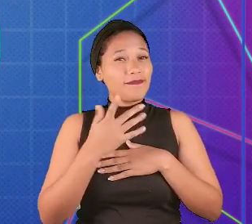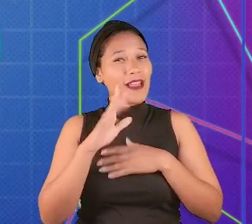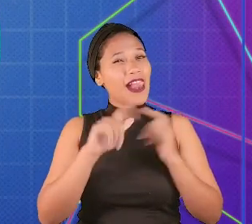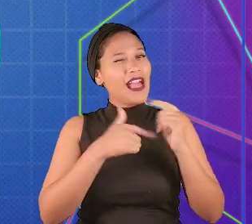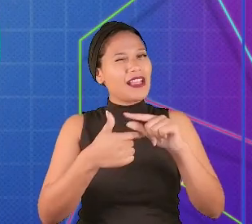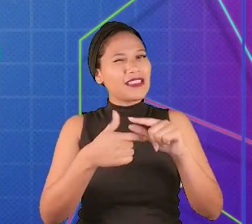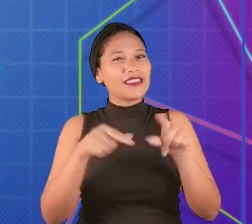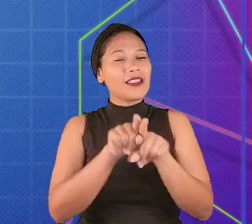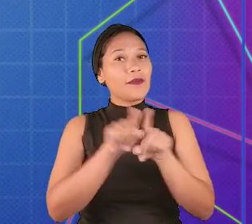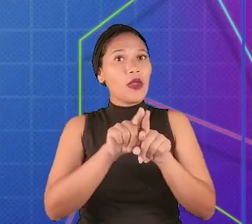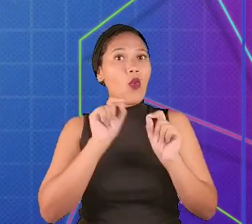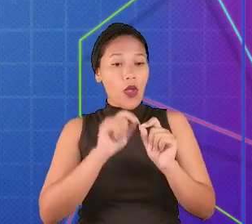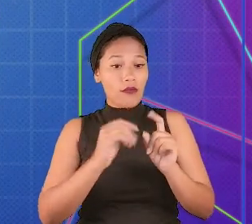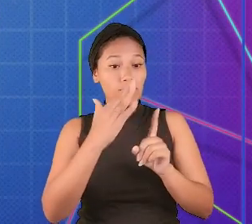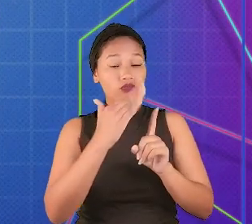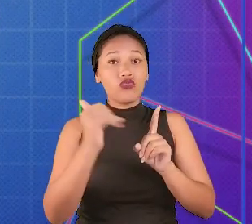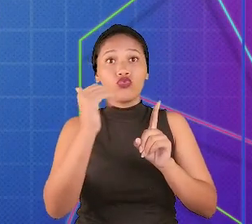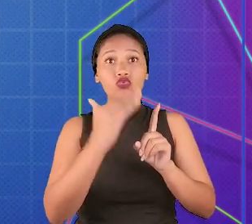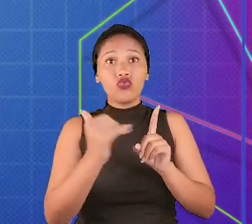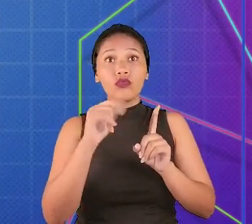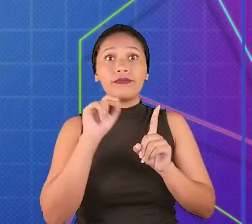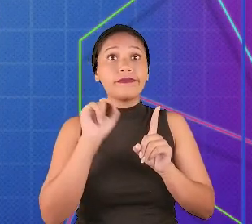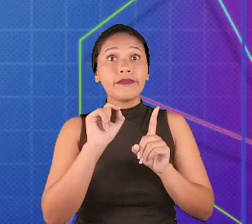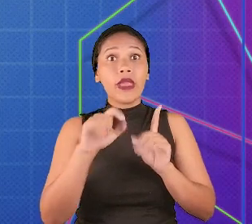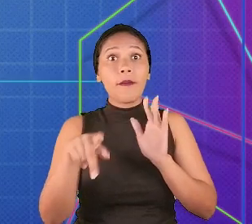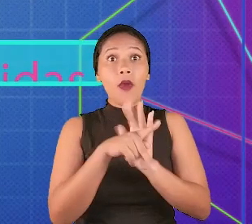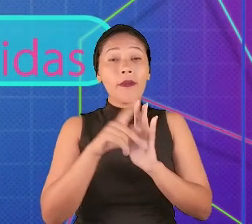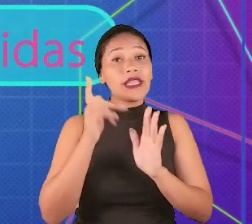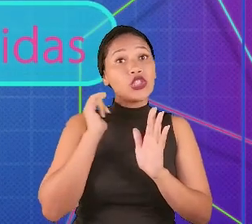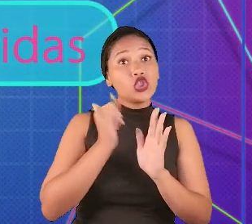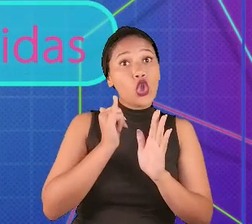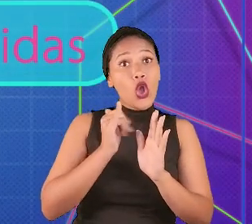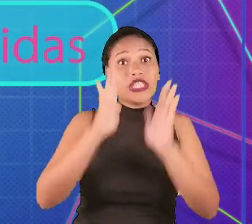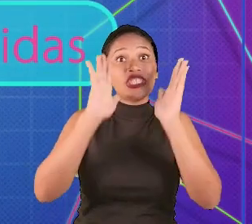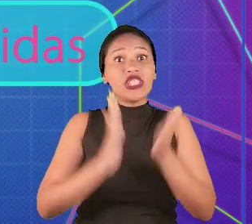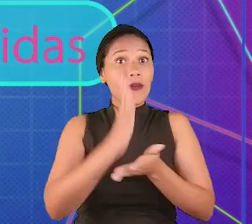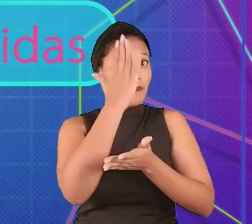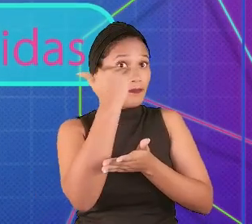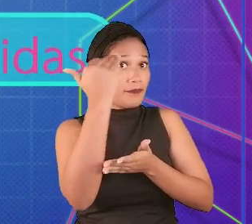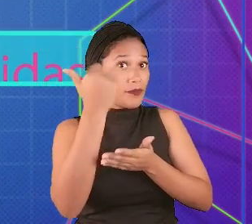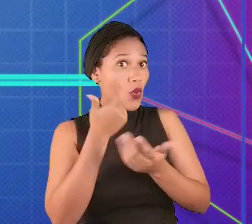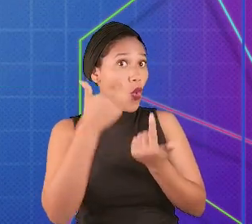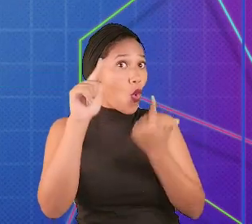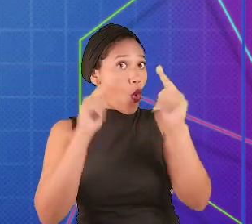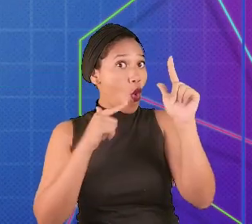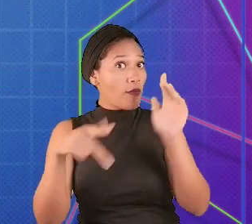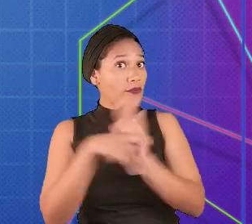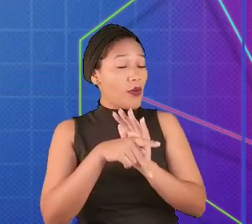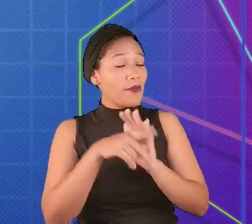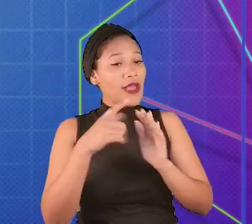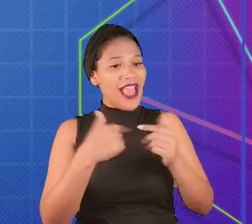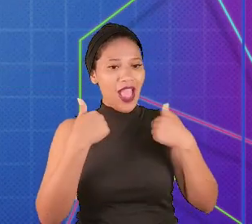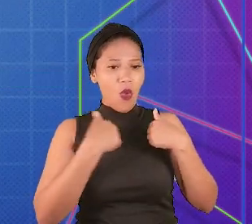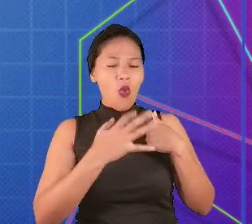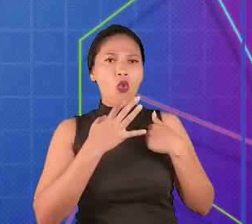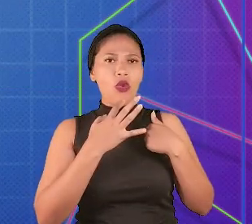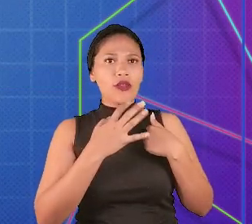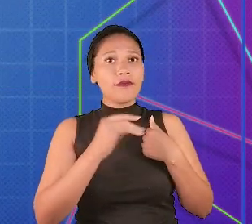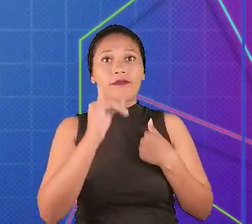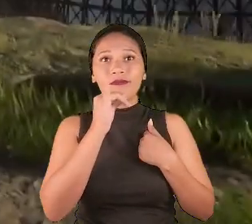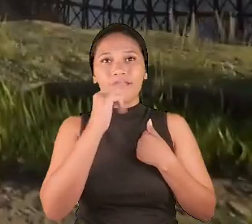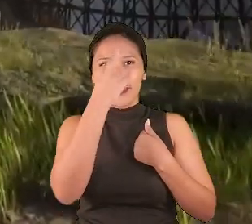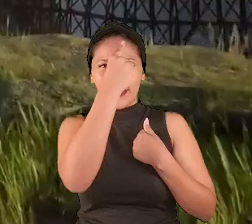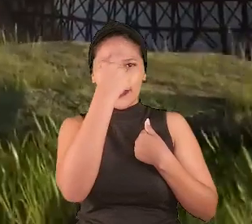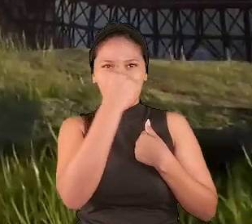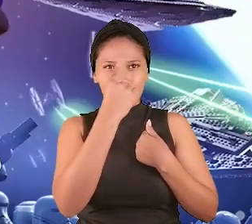narrativas evocadas. São jogos que evocam, ou seja, trazem histórias já conhecidas de outras mídias pelo jogador. Como exemplos